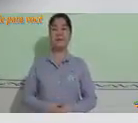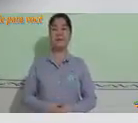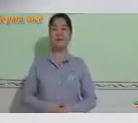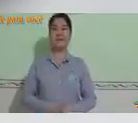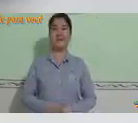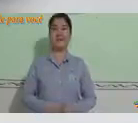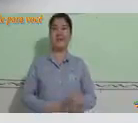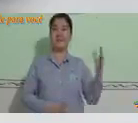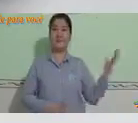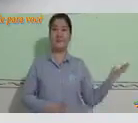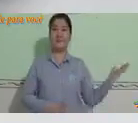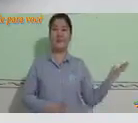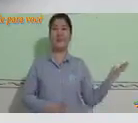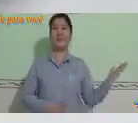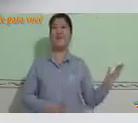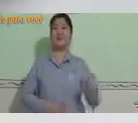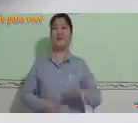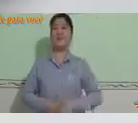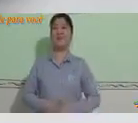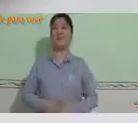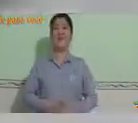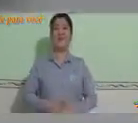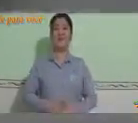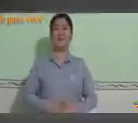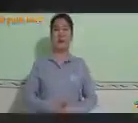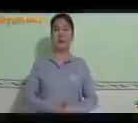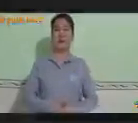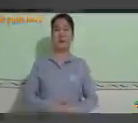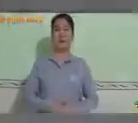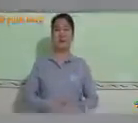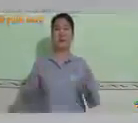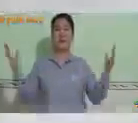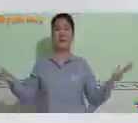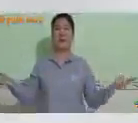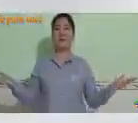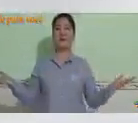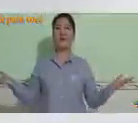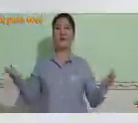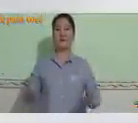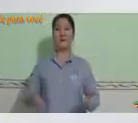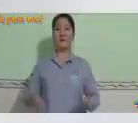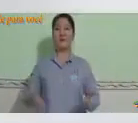fosse realizado, não houve melhora da resistência e da capacidade de voo.